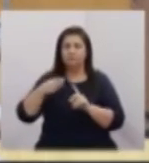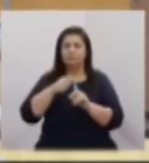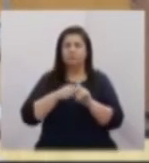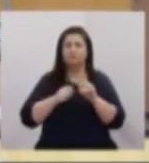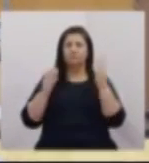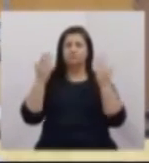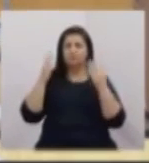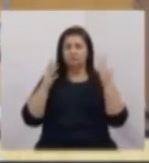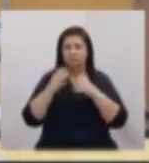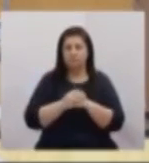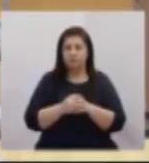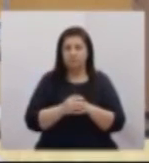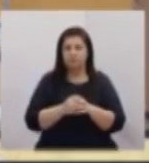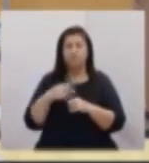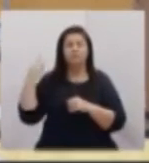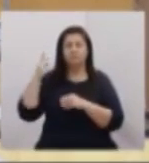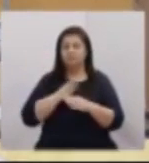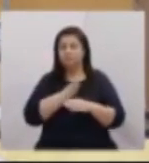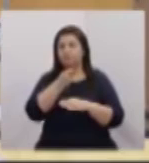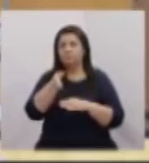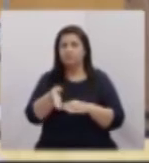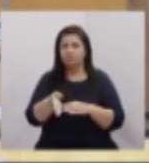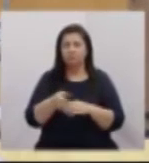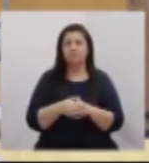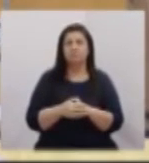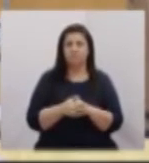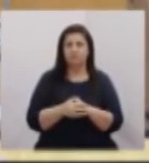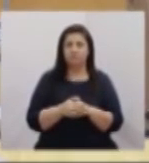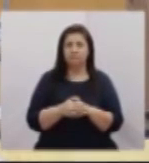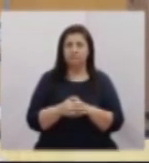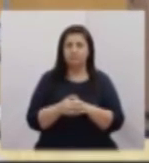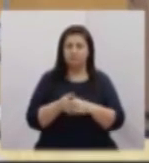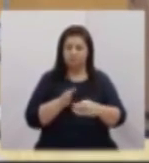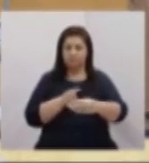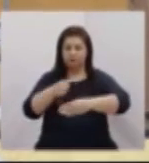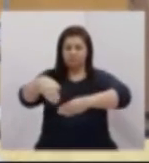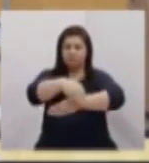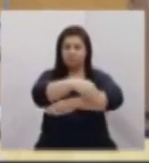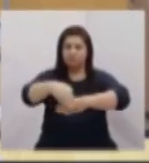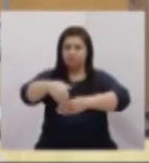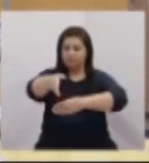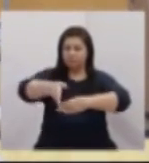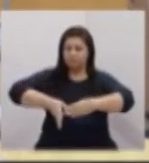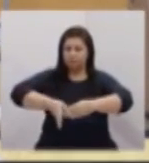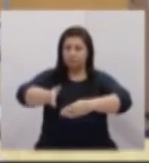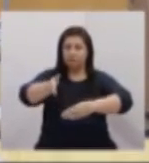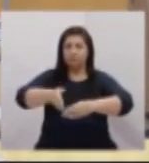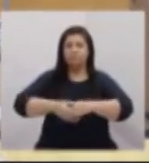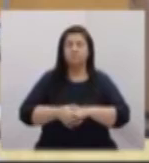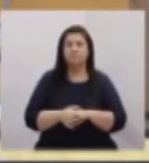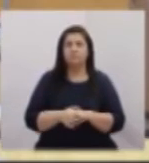12/2/2021, esse vereador esteve na Avenida Antônio Lourenço de Souza, no cruzamento com as ruas Vicente Mazeu e Carmino